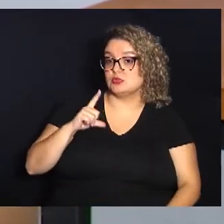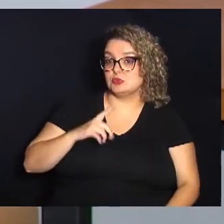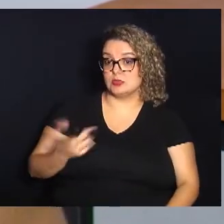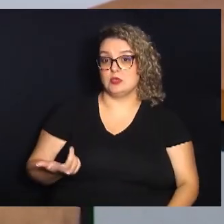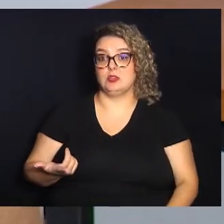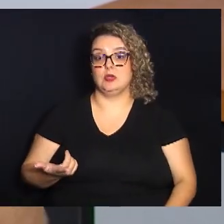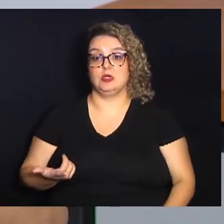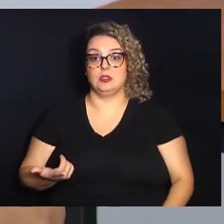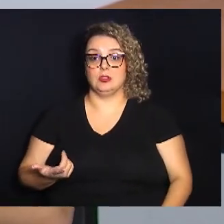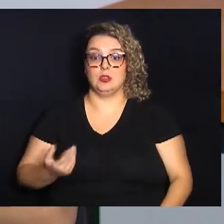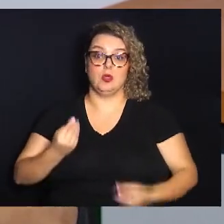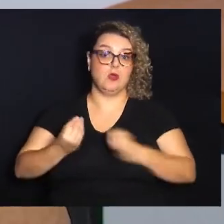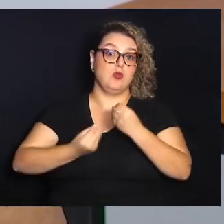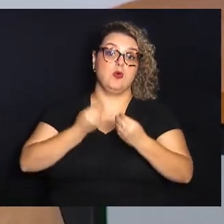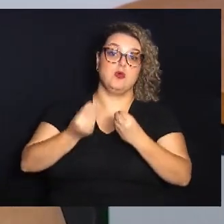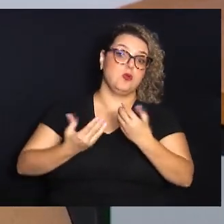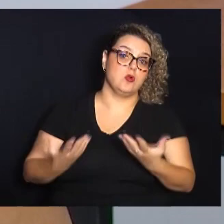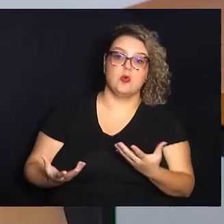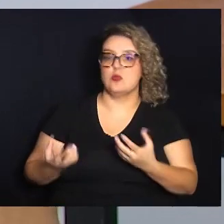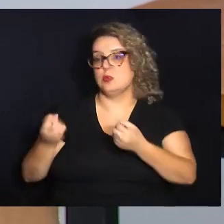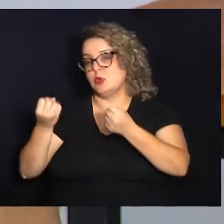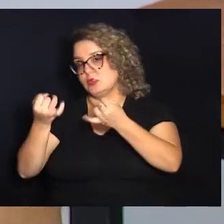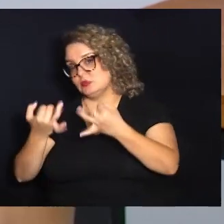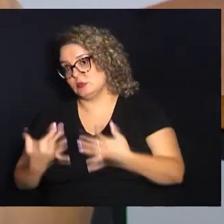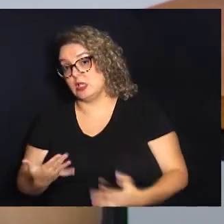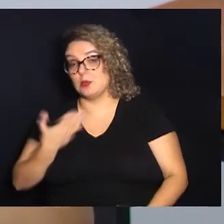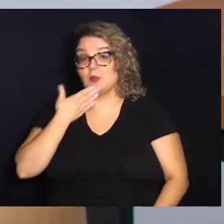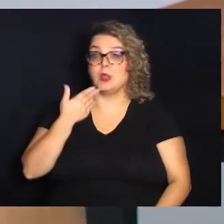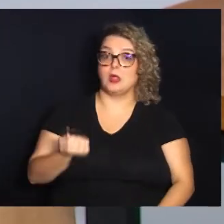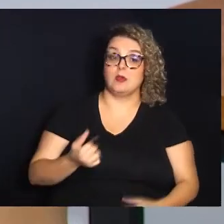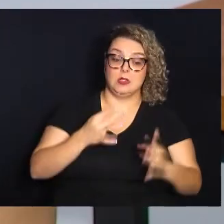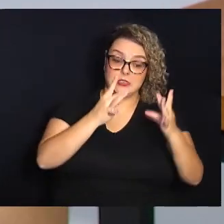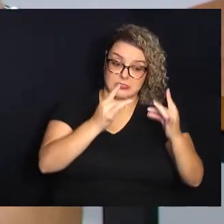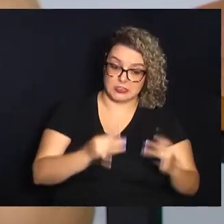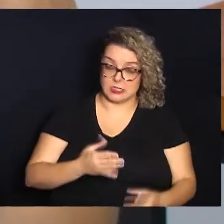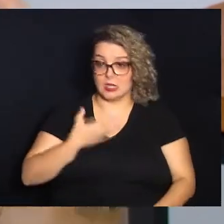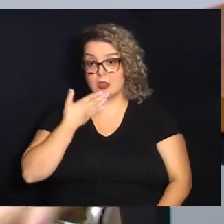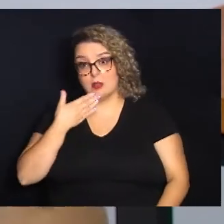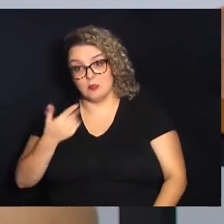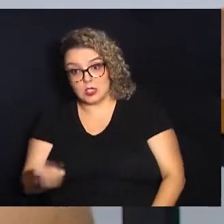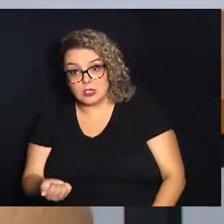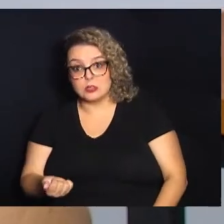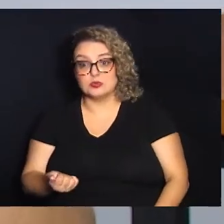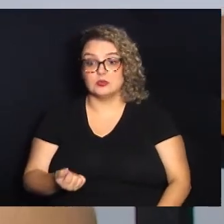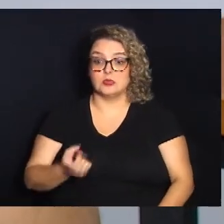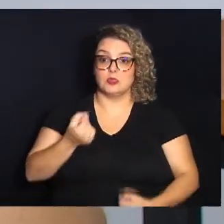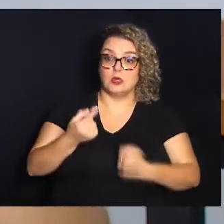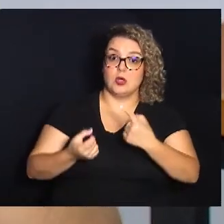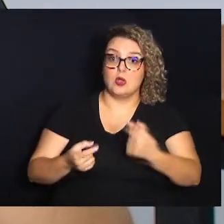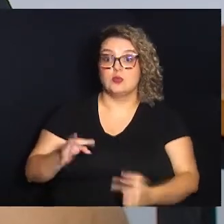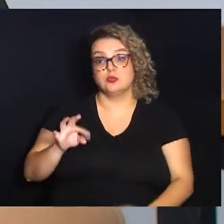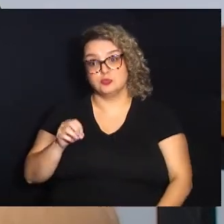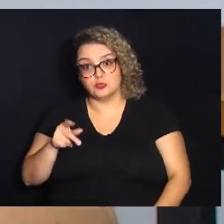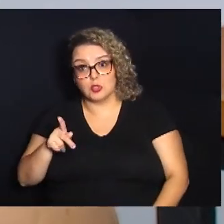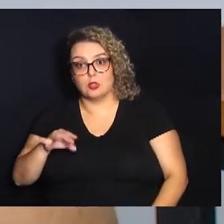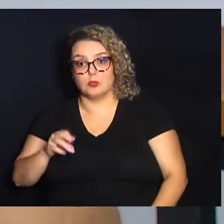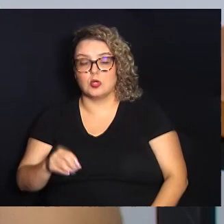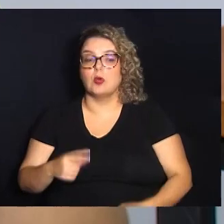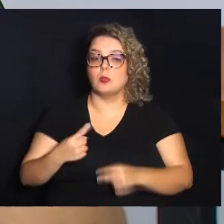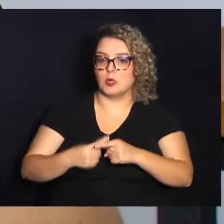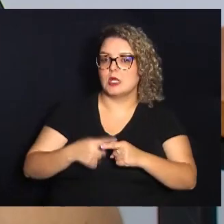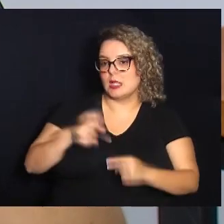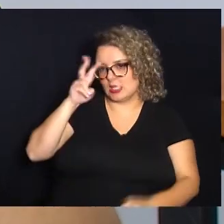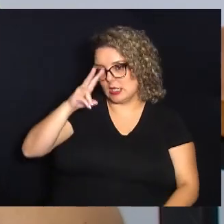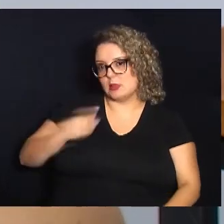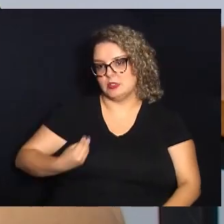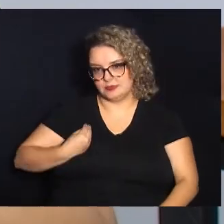tinham. Então, de onde você vai explicar melhor, onde você vai detalhar melhor um determinado tópico, porque